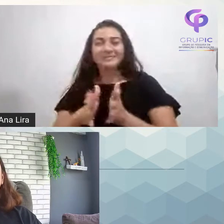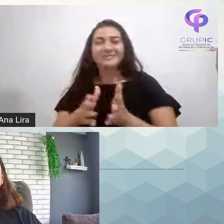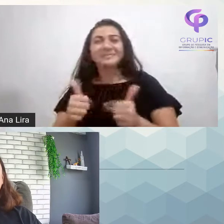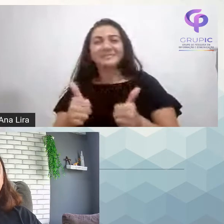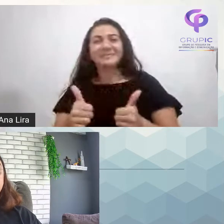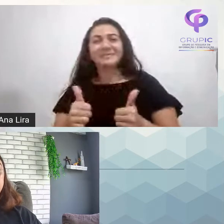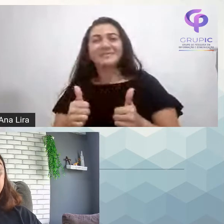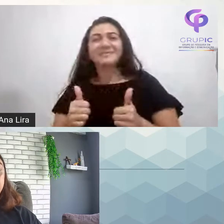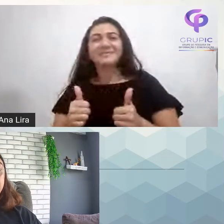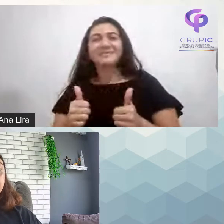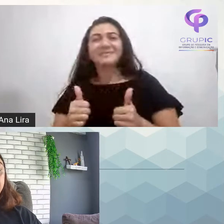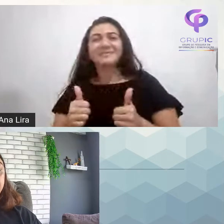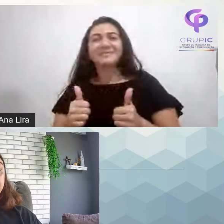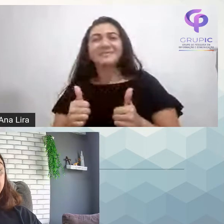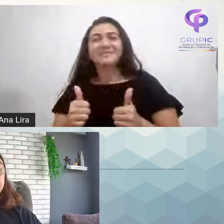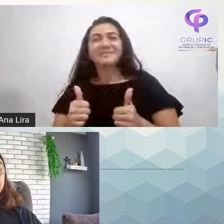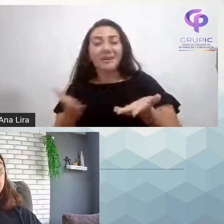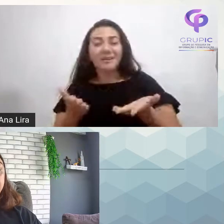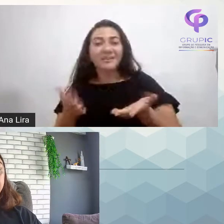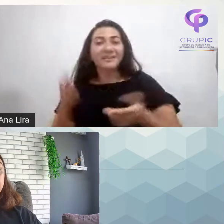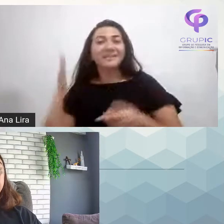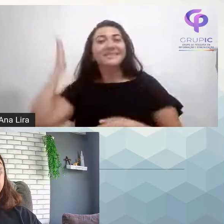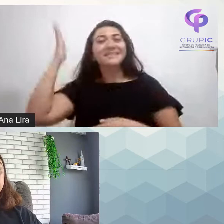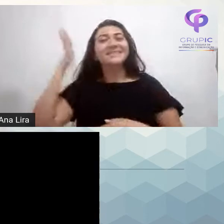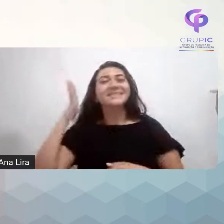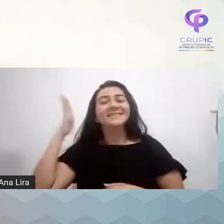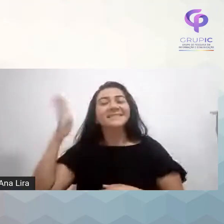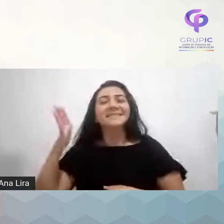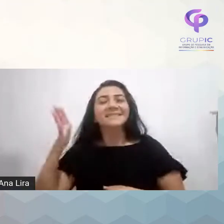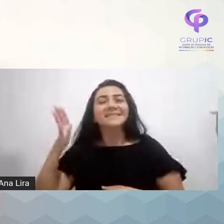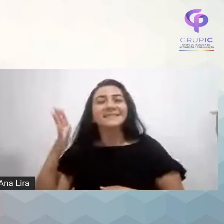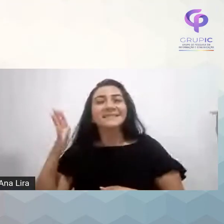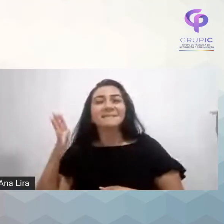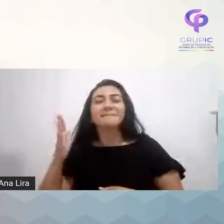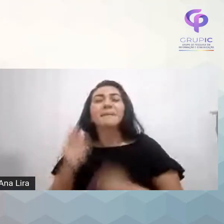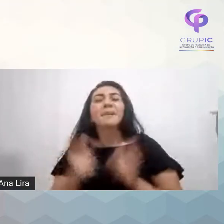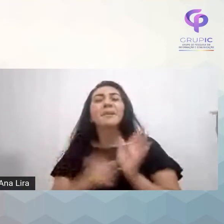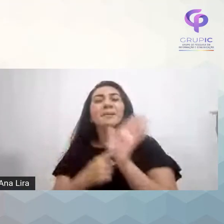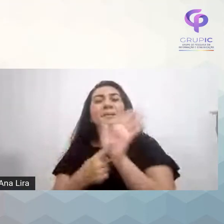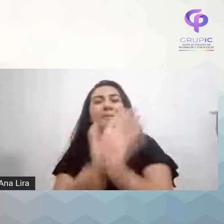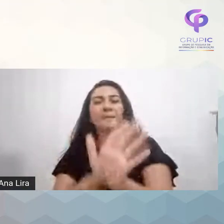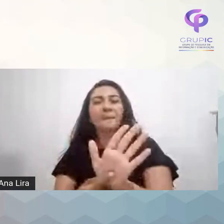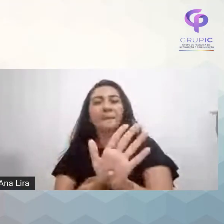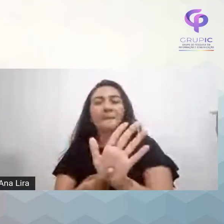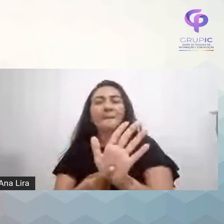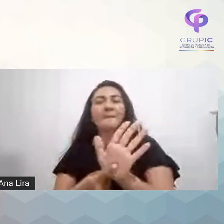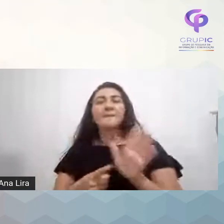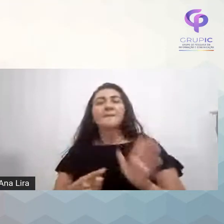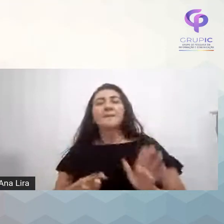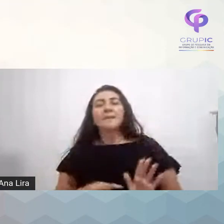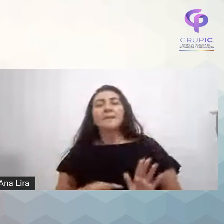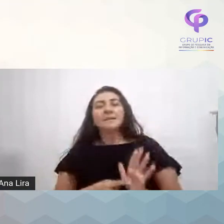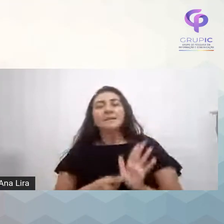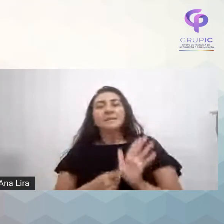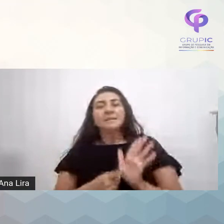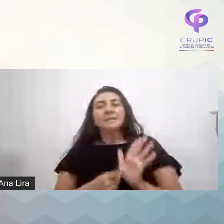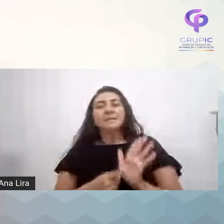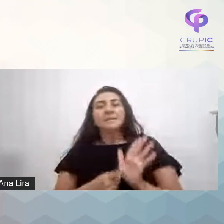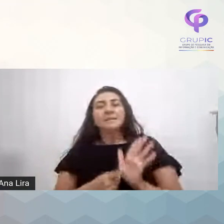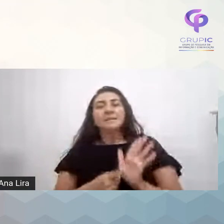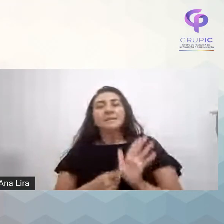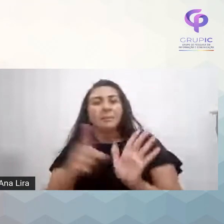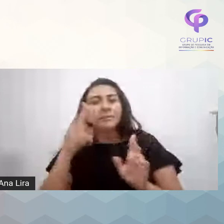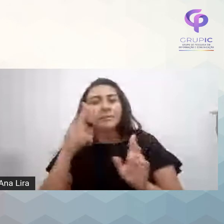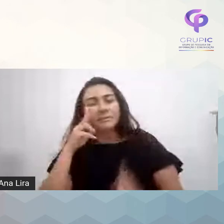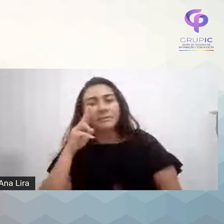minha tela. Deixa eu colocar aqui para vocês, para a gente seguir uma lógica na minha fala, tá?